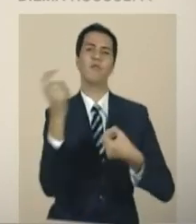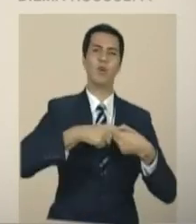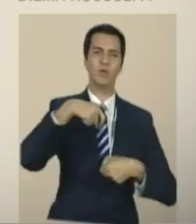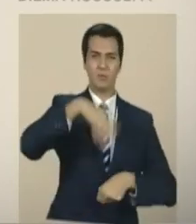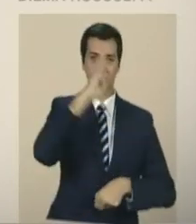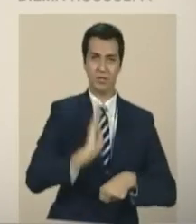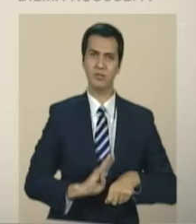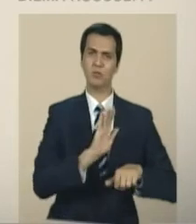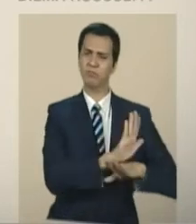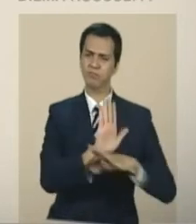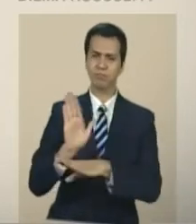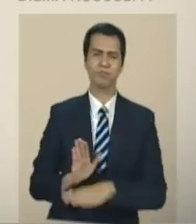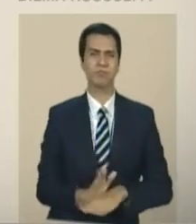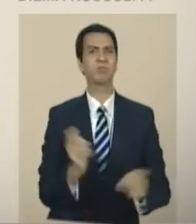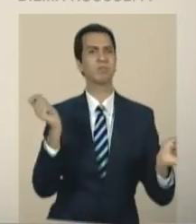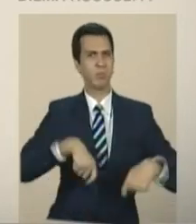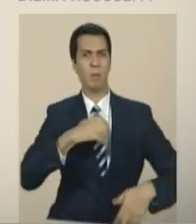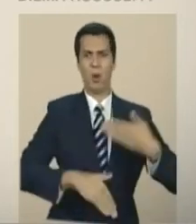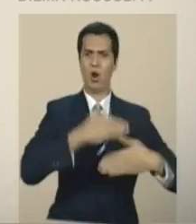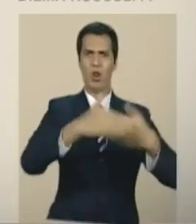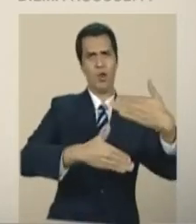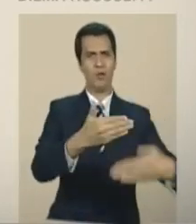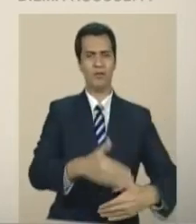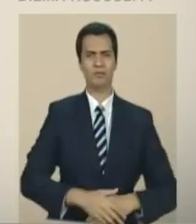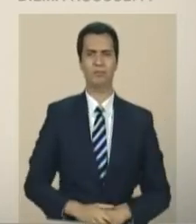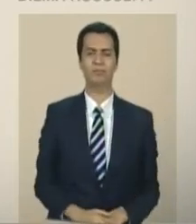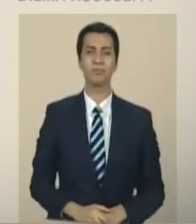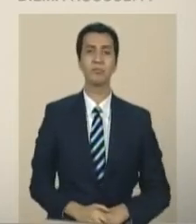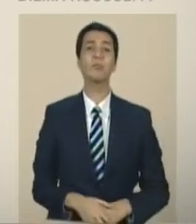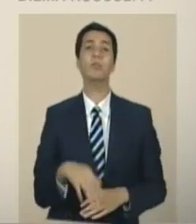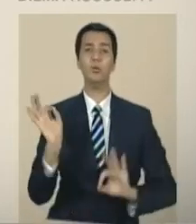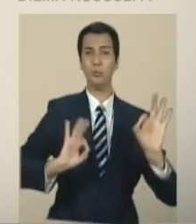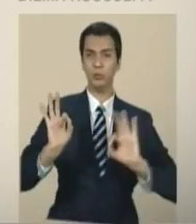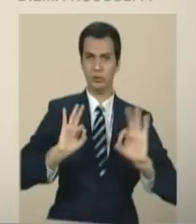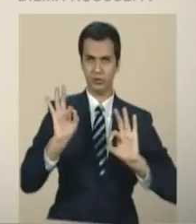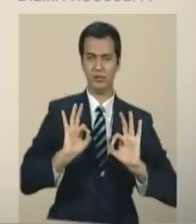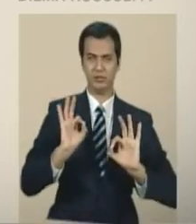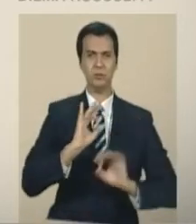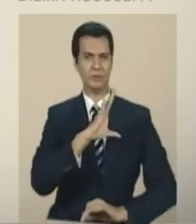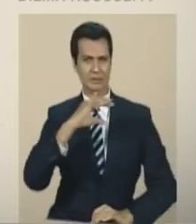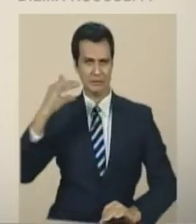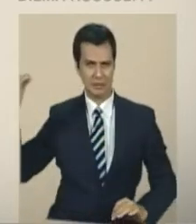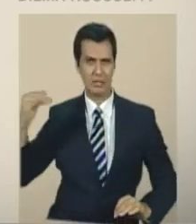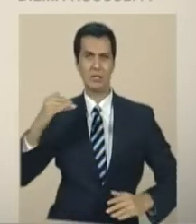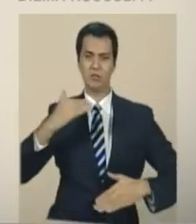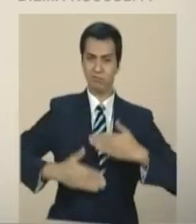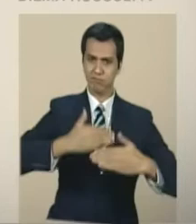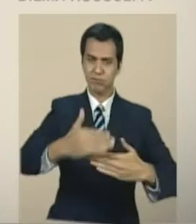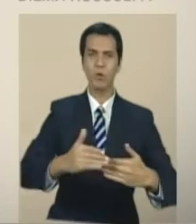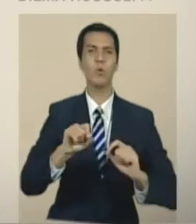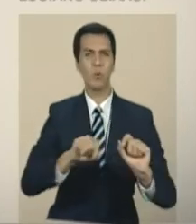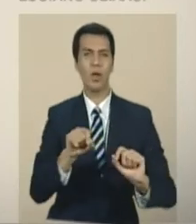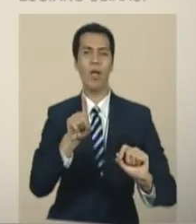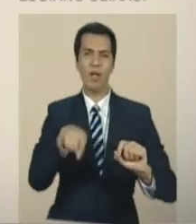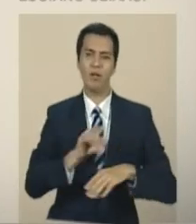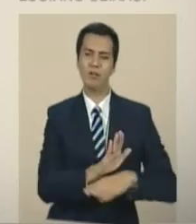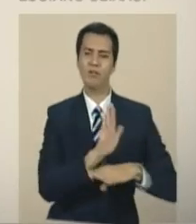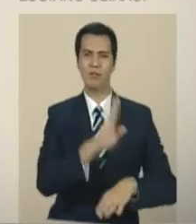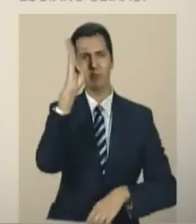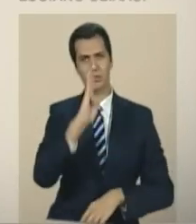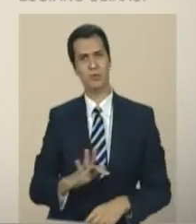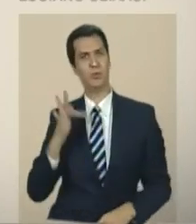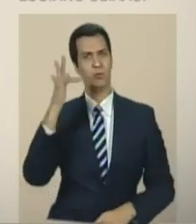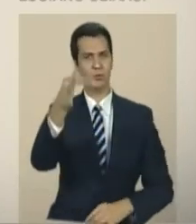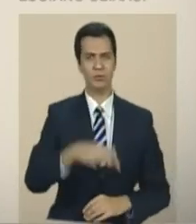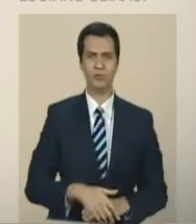mais produtividade e competitividade o se em e inteiras é um investimento no futuro do Brasil o